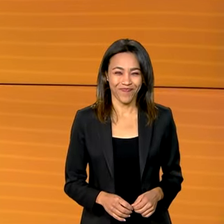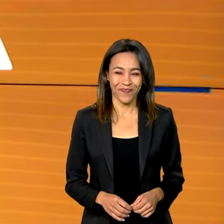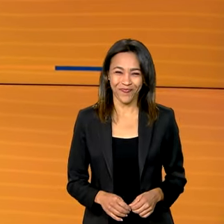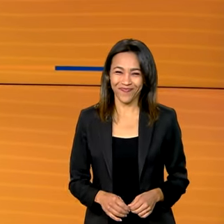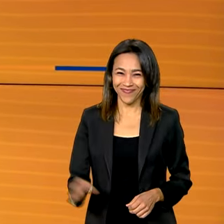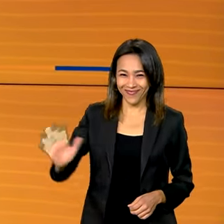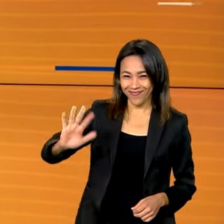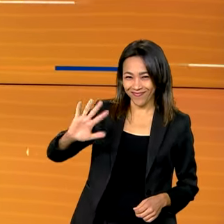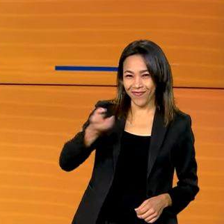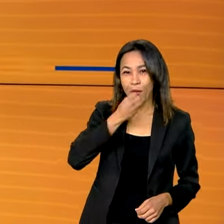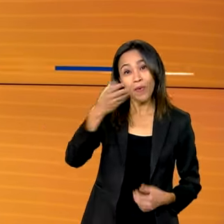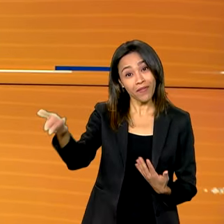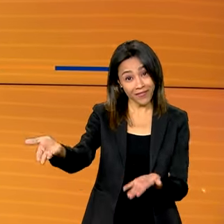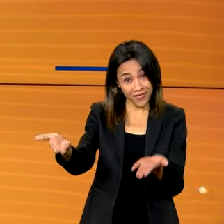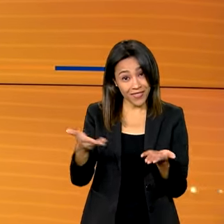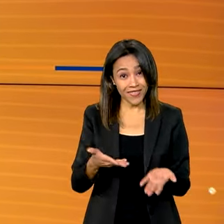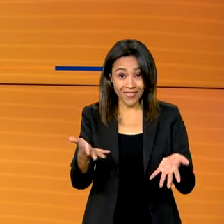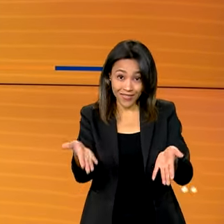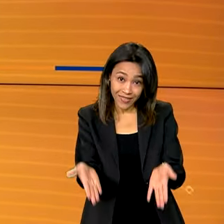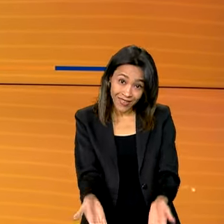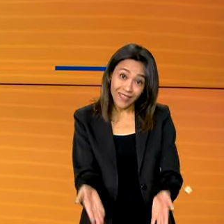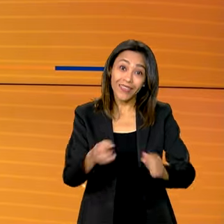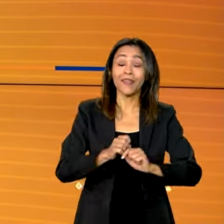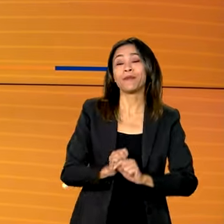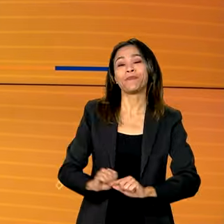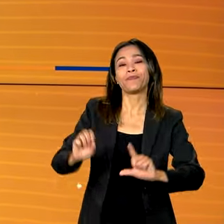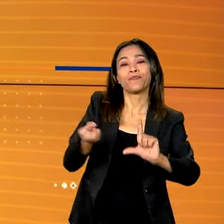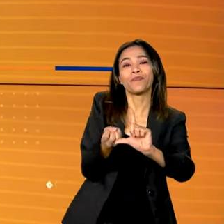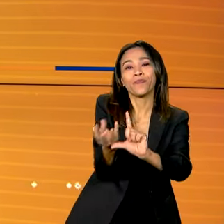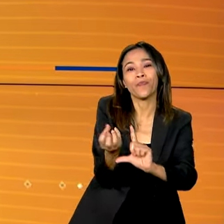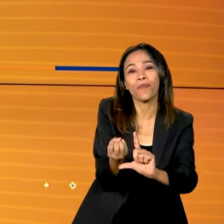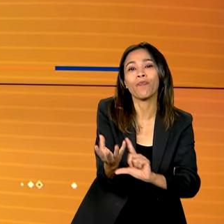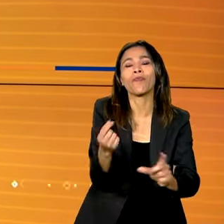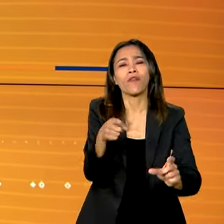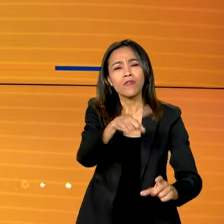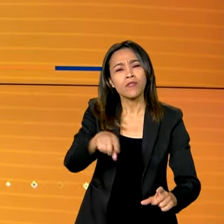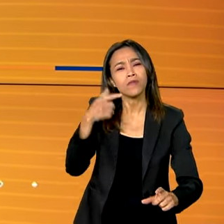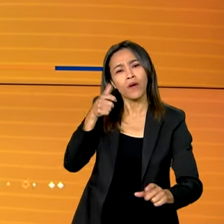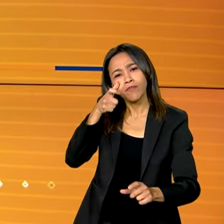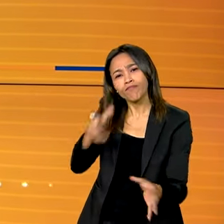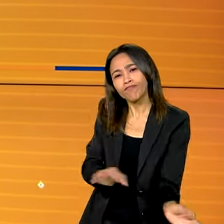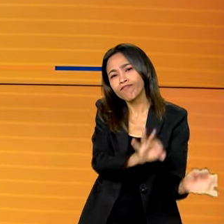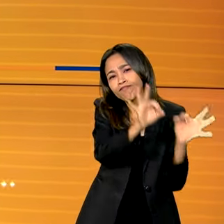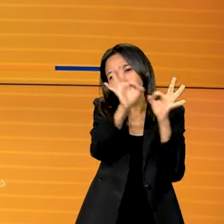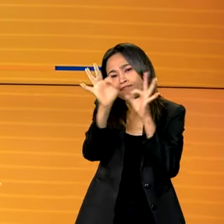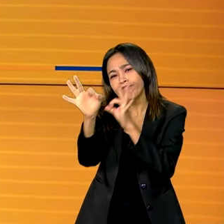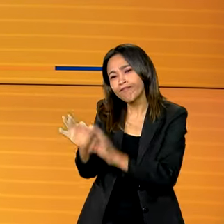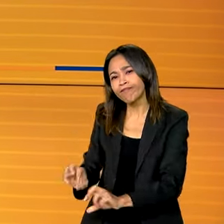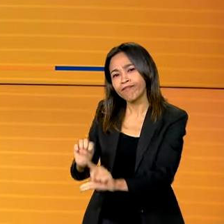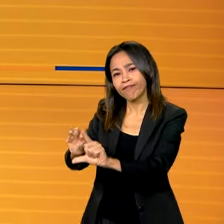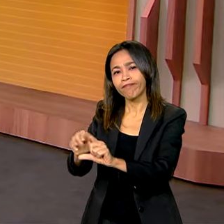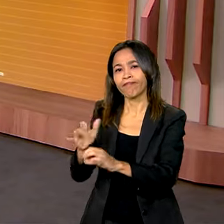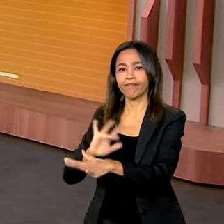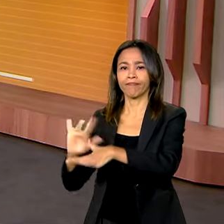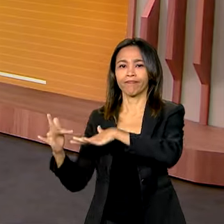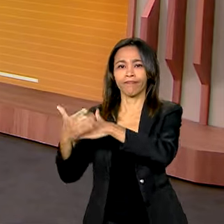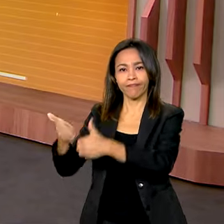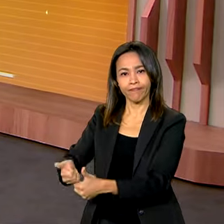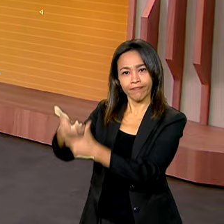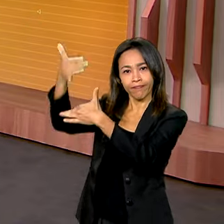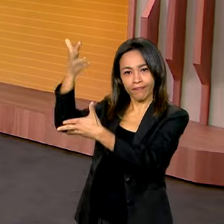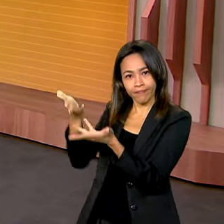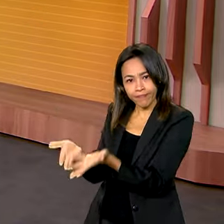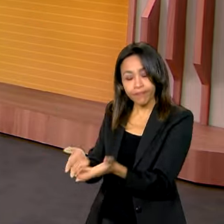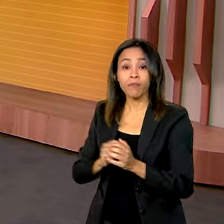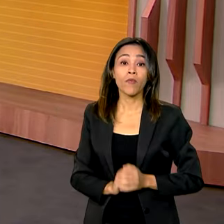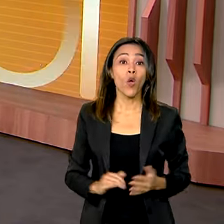Olá, seja muito bem-vindo ao Canal GOV. Lembrando que você pode nos acompanhar também ao vivo pelas redes sociais. O presidente